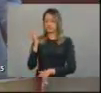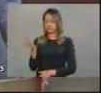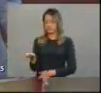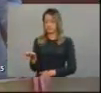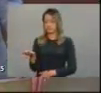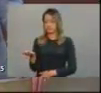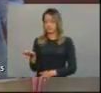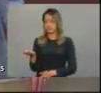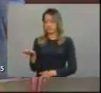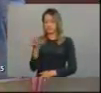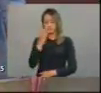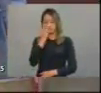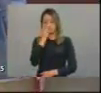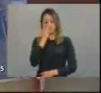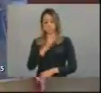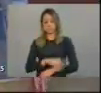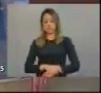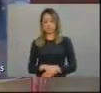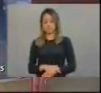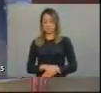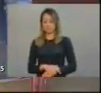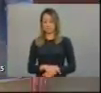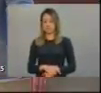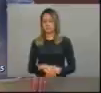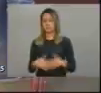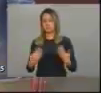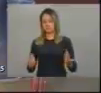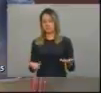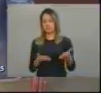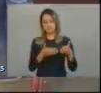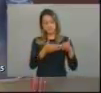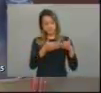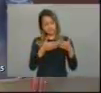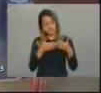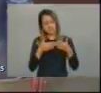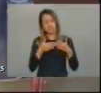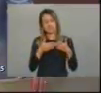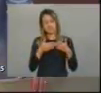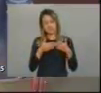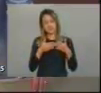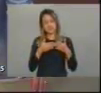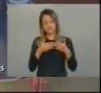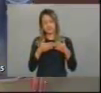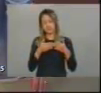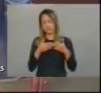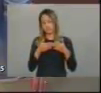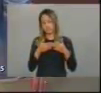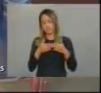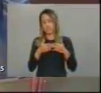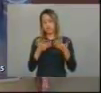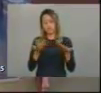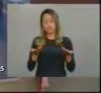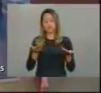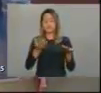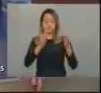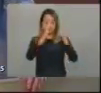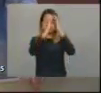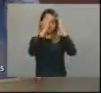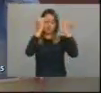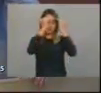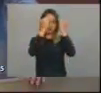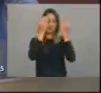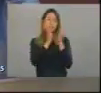foi do município de Igatu então estamos solicitando e por parte do senador Uno essa